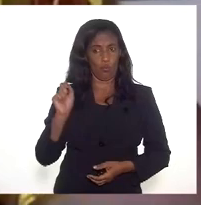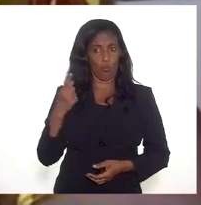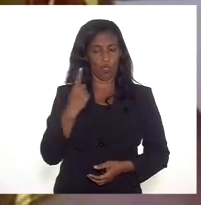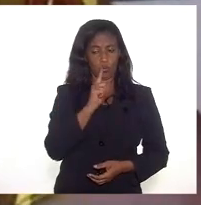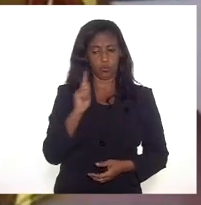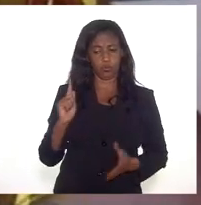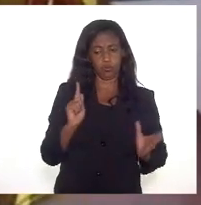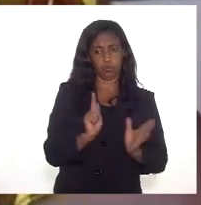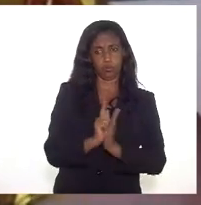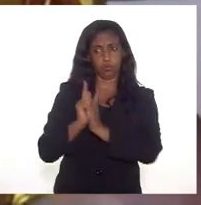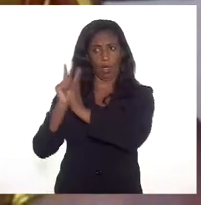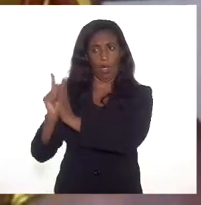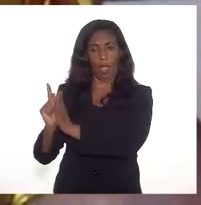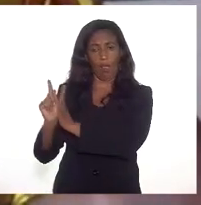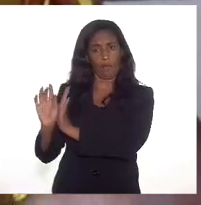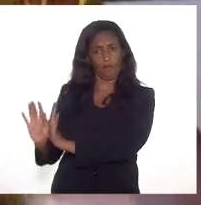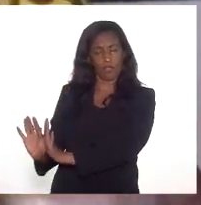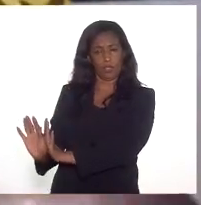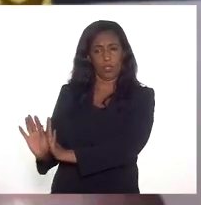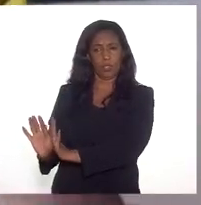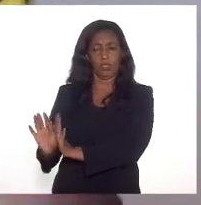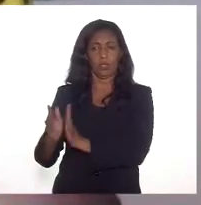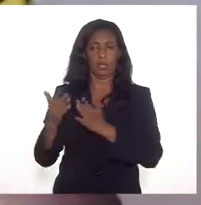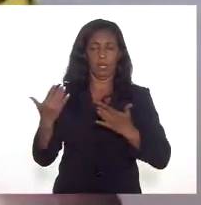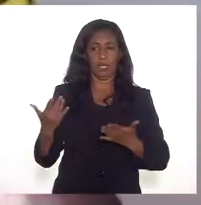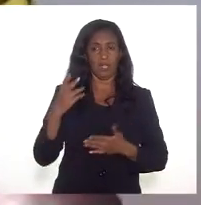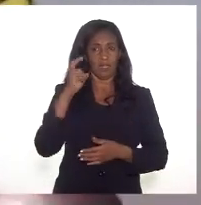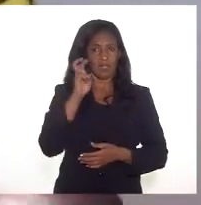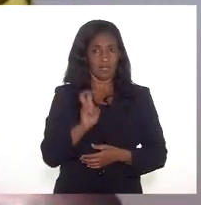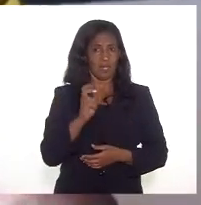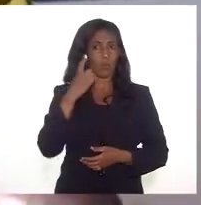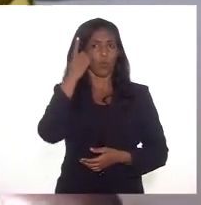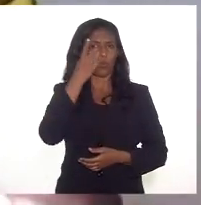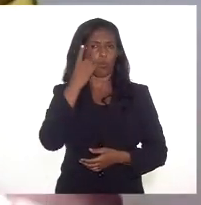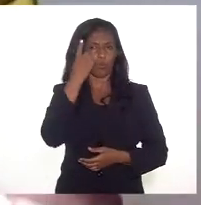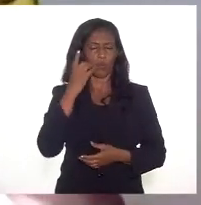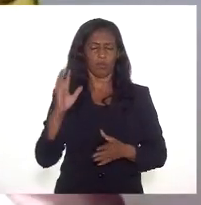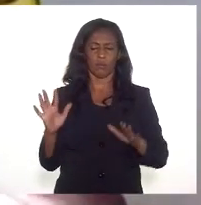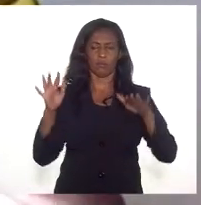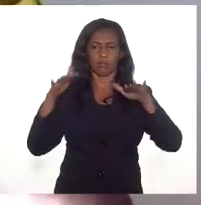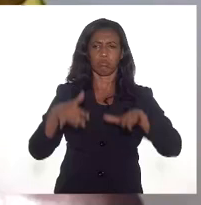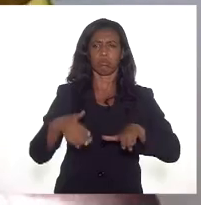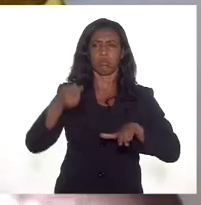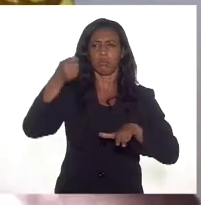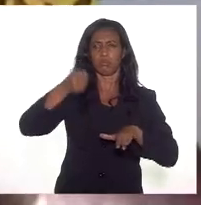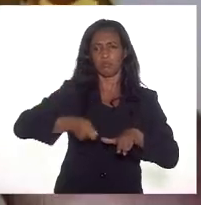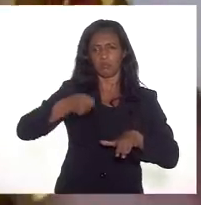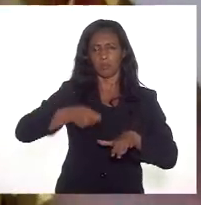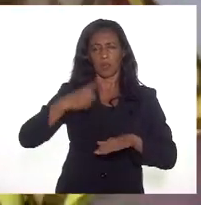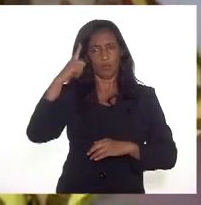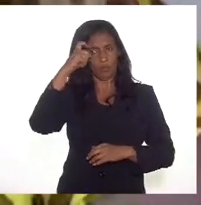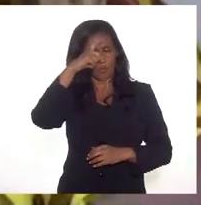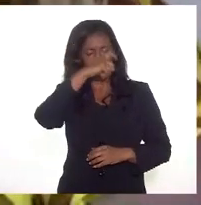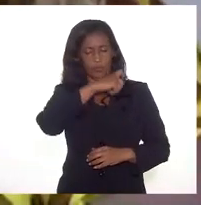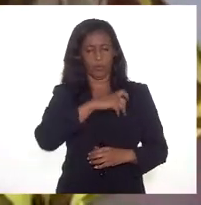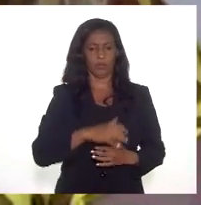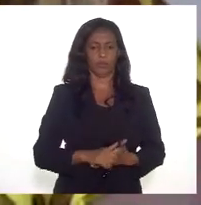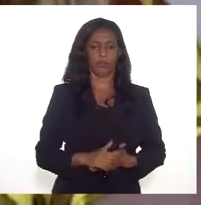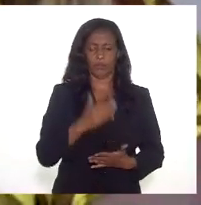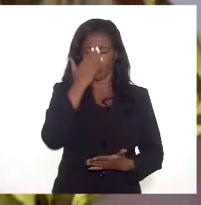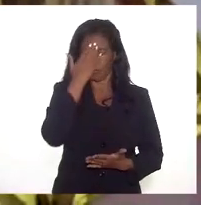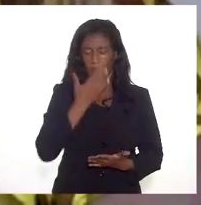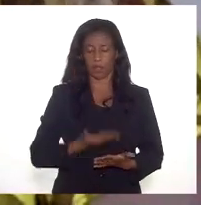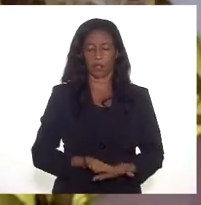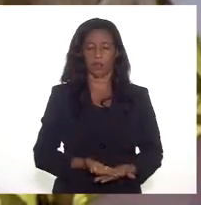5 deputados representados trouxeram esse espírito para um procedimento que foi tão difícil. E